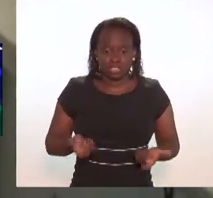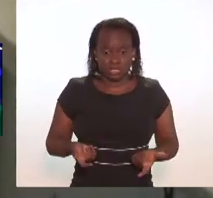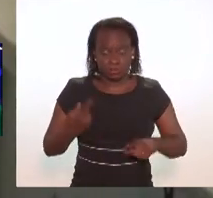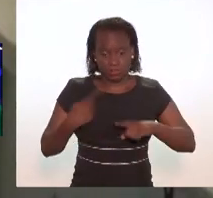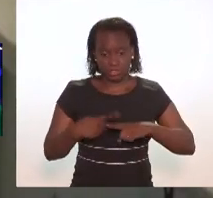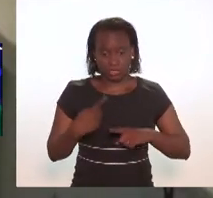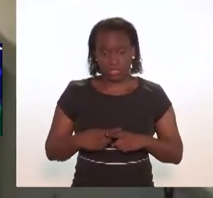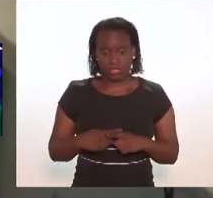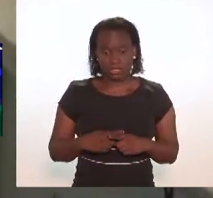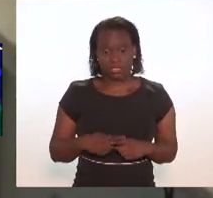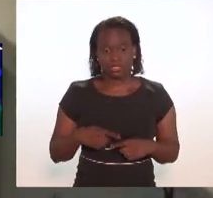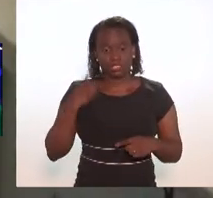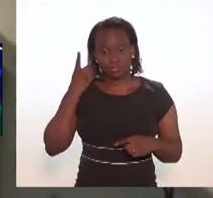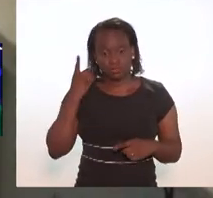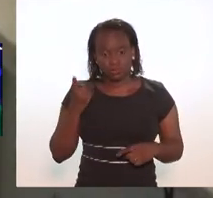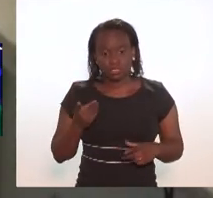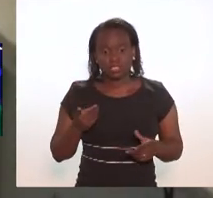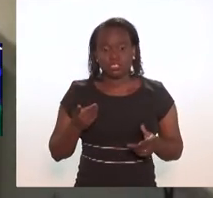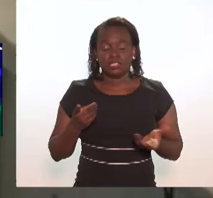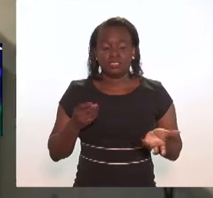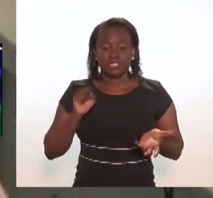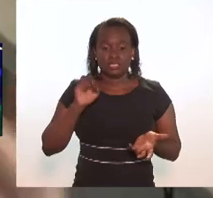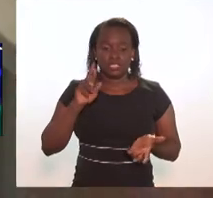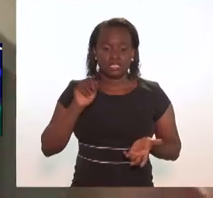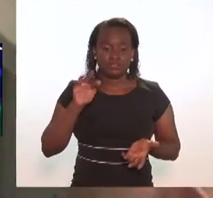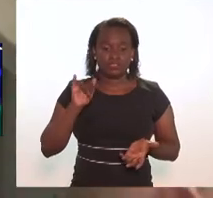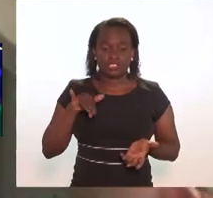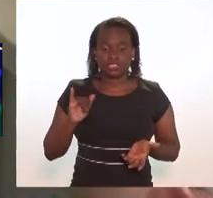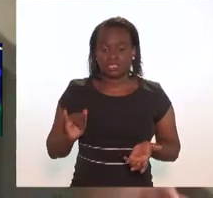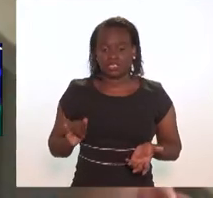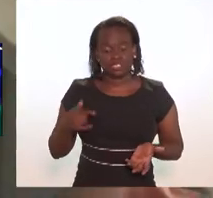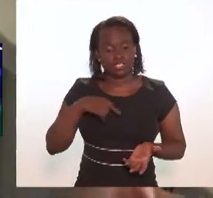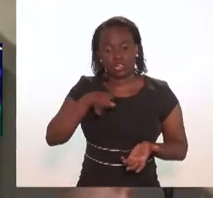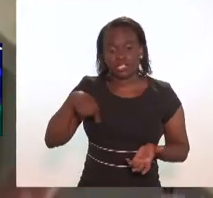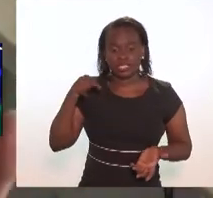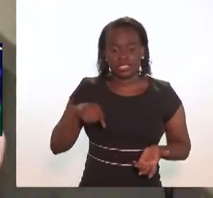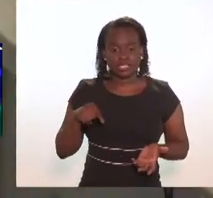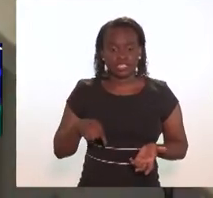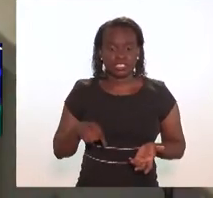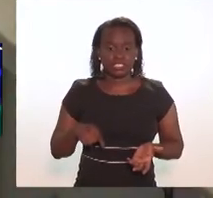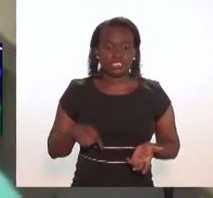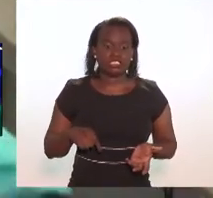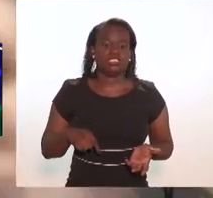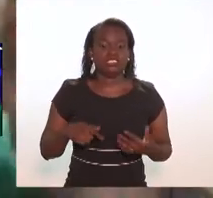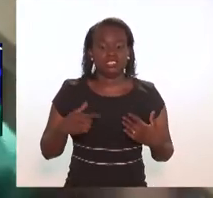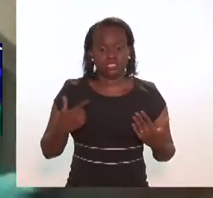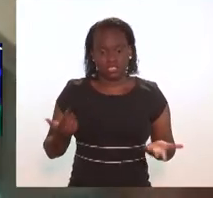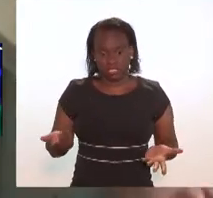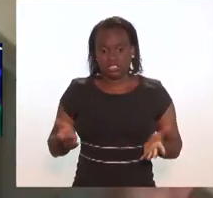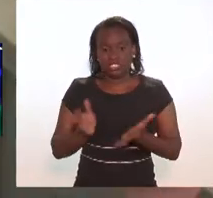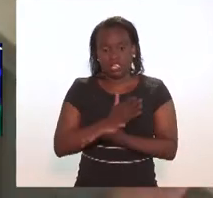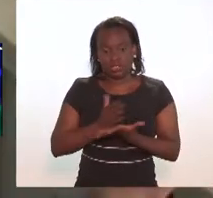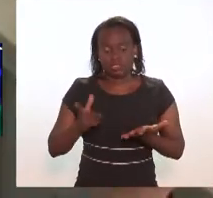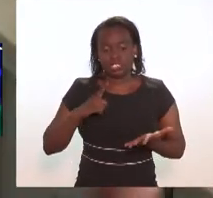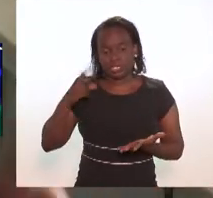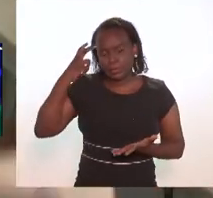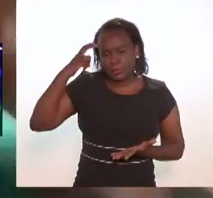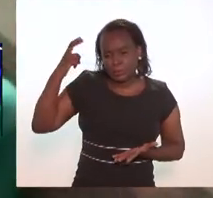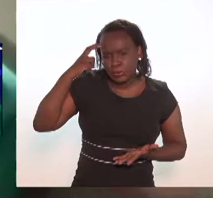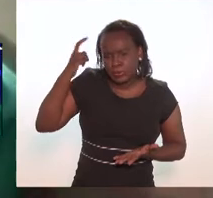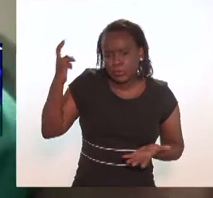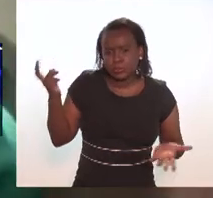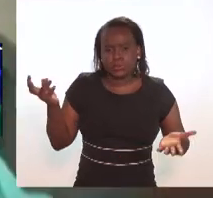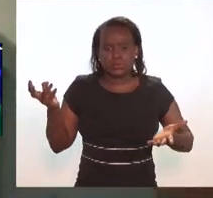porque, deputado Flávio Serafim, não somos aqui, apesar de alguns intelectuais,